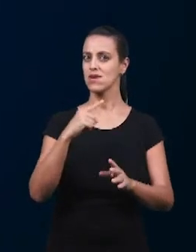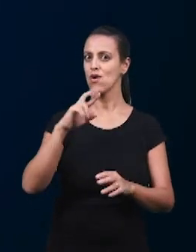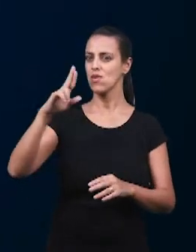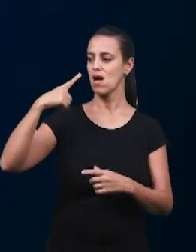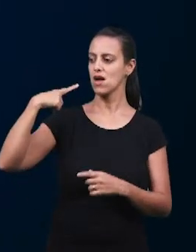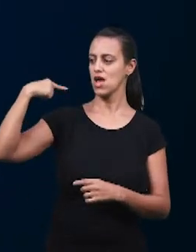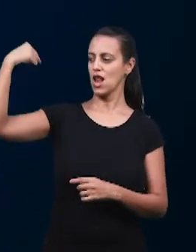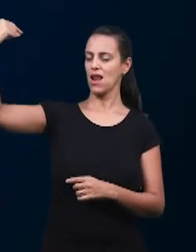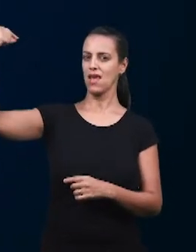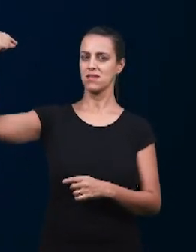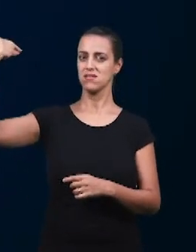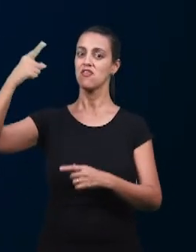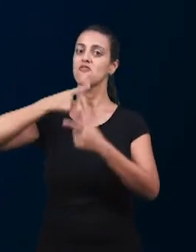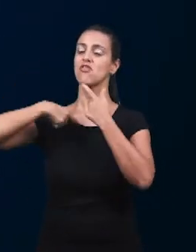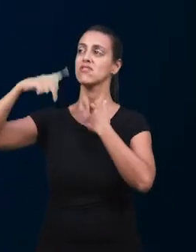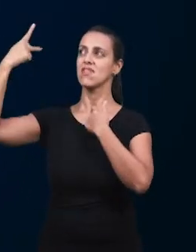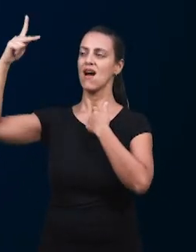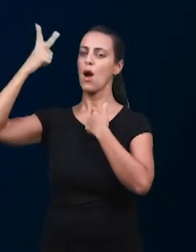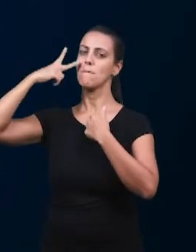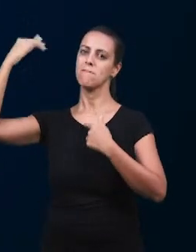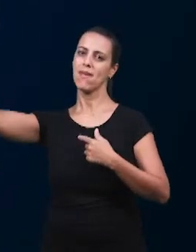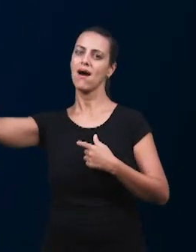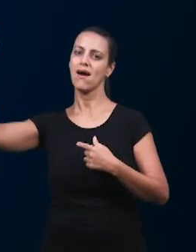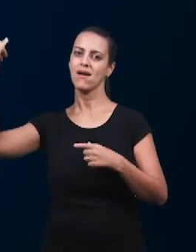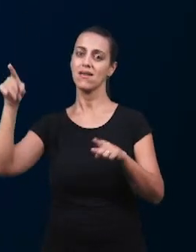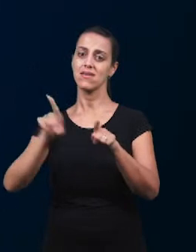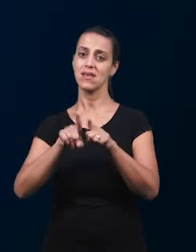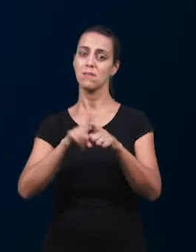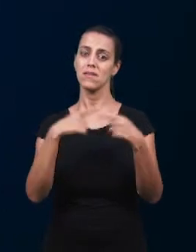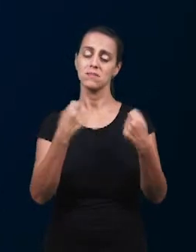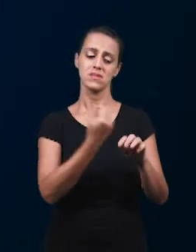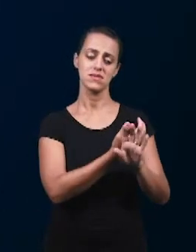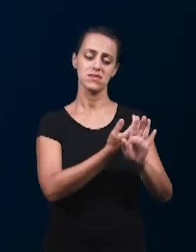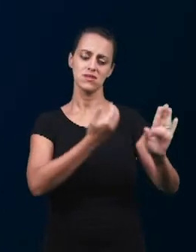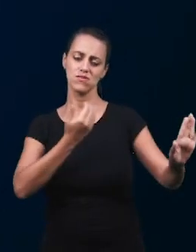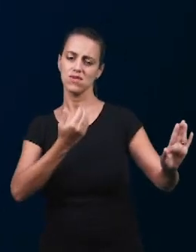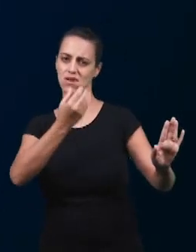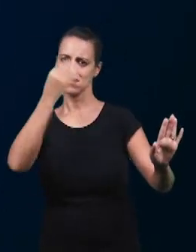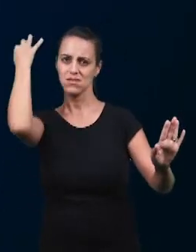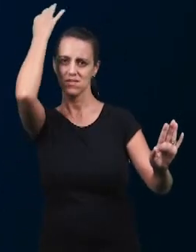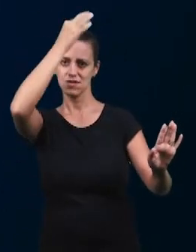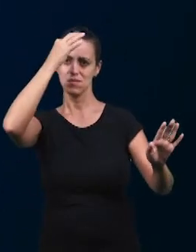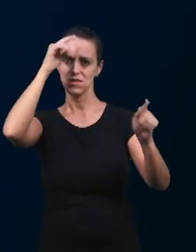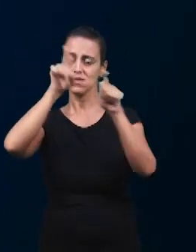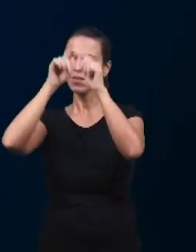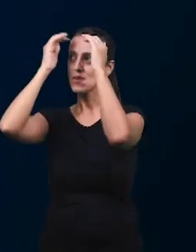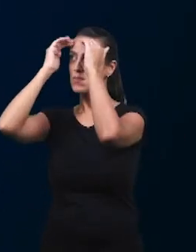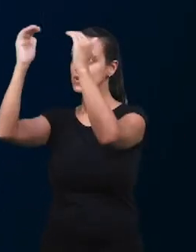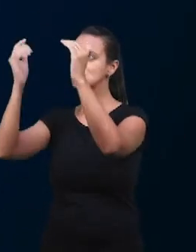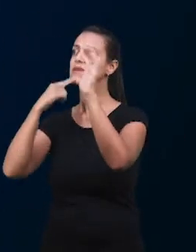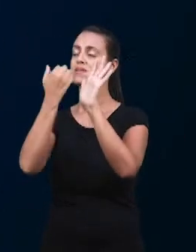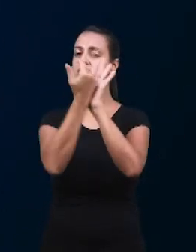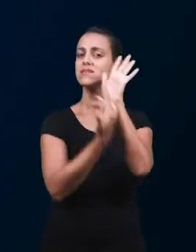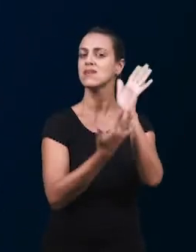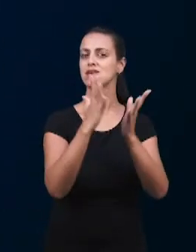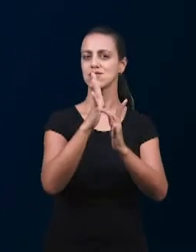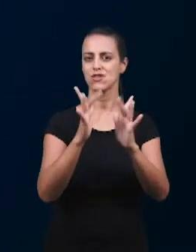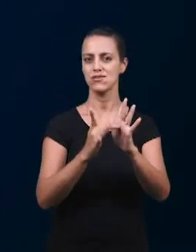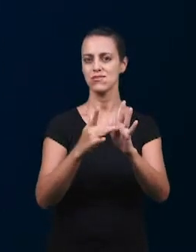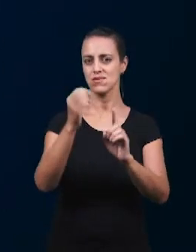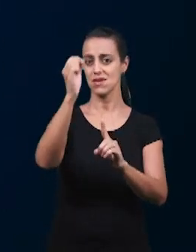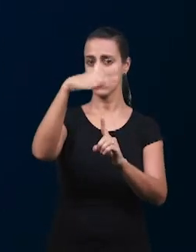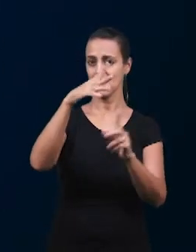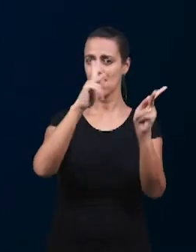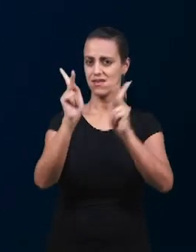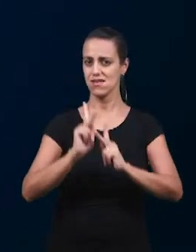eleitos segundo a presciência de Deus Pai, em santificação do Espírito para a obediência e a expiação do sangue de Jesus Cristo.